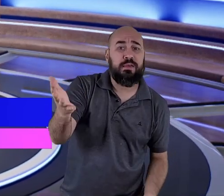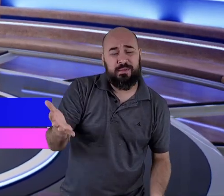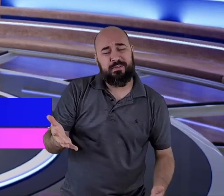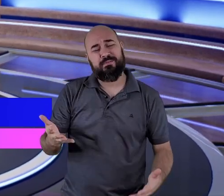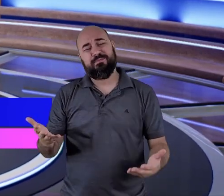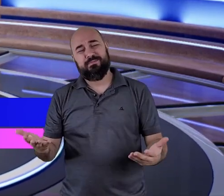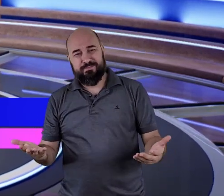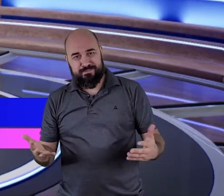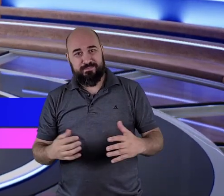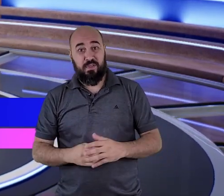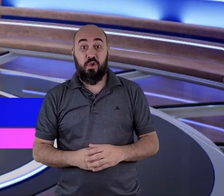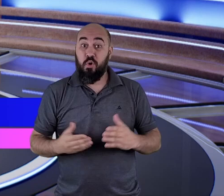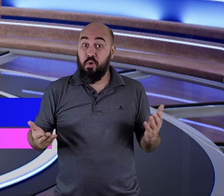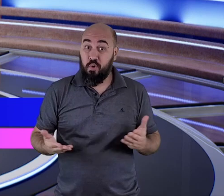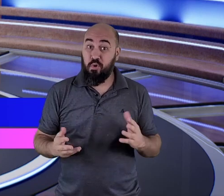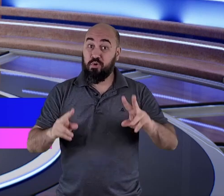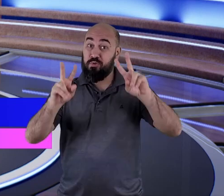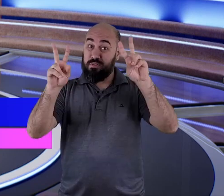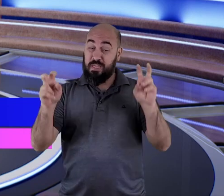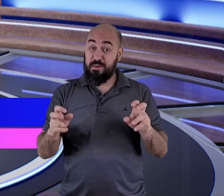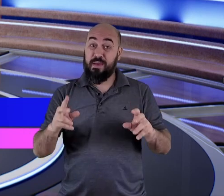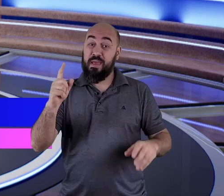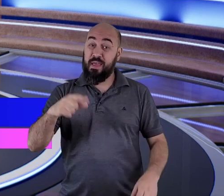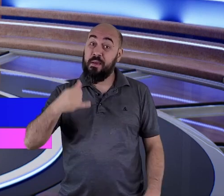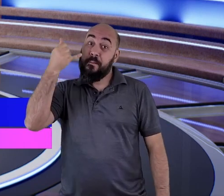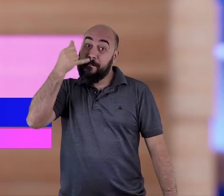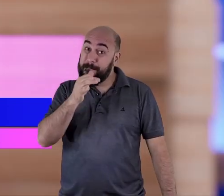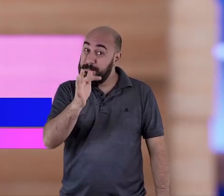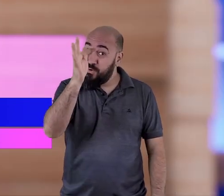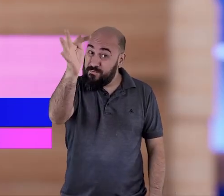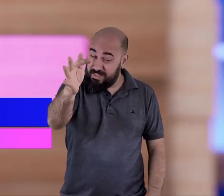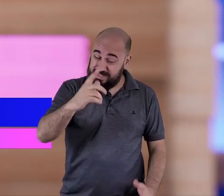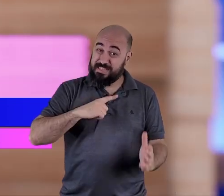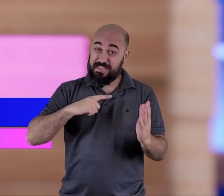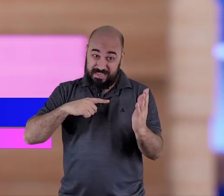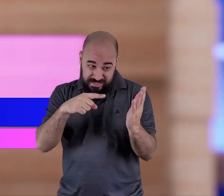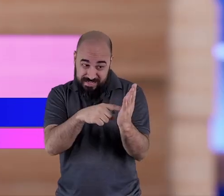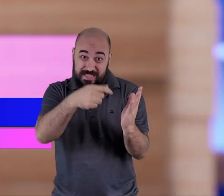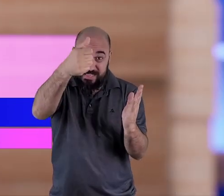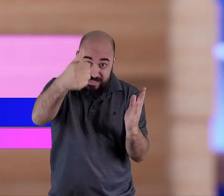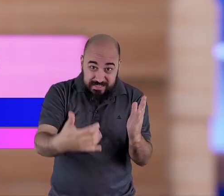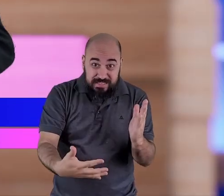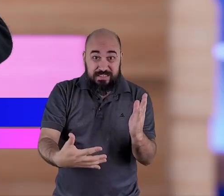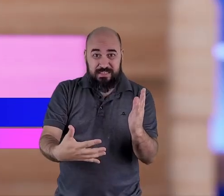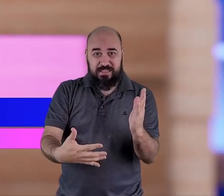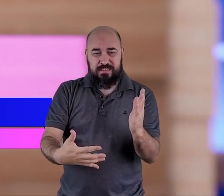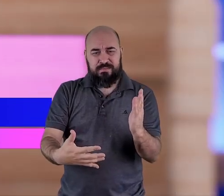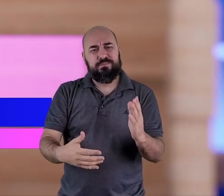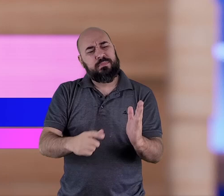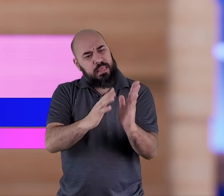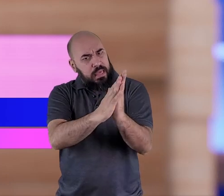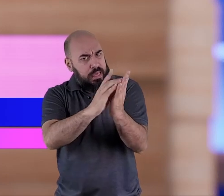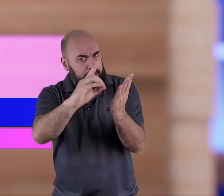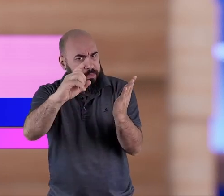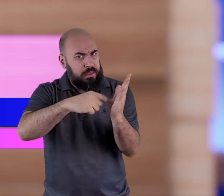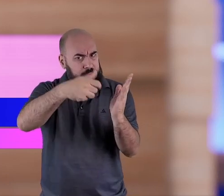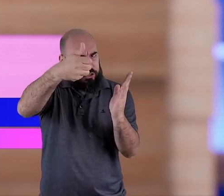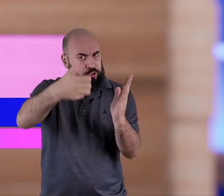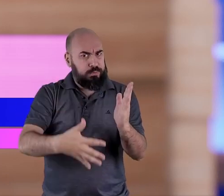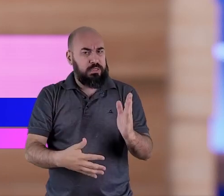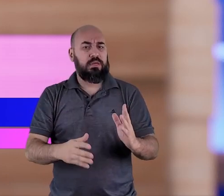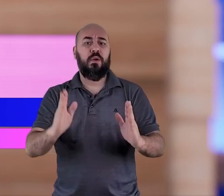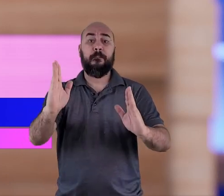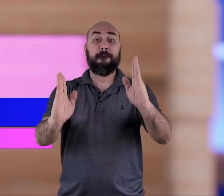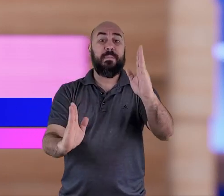tema de hoje é altamente profético. A Bíblia nos diz de um tempo no qual